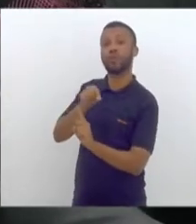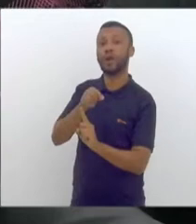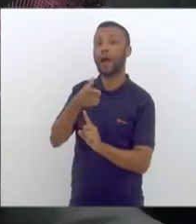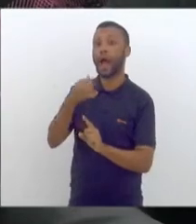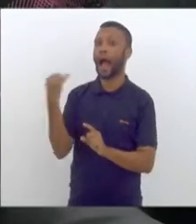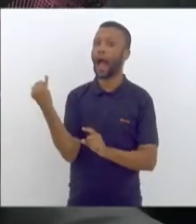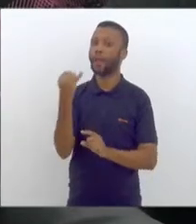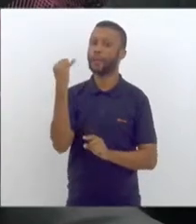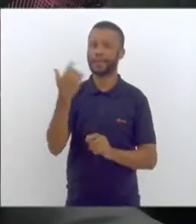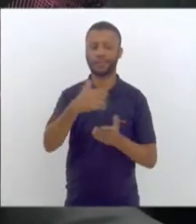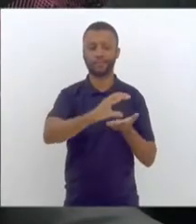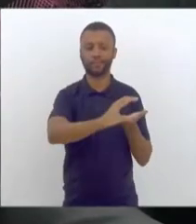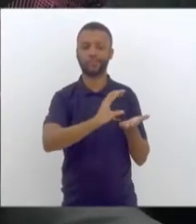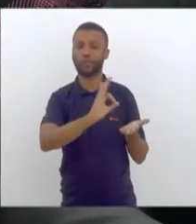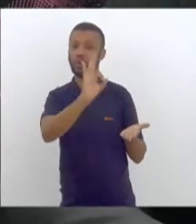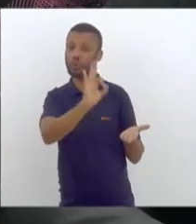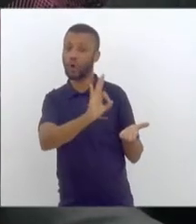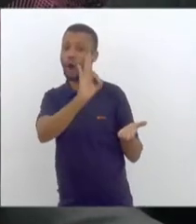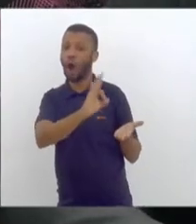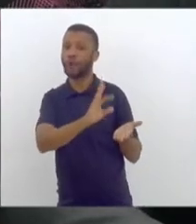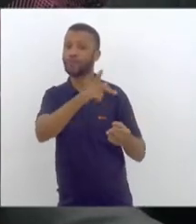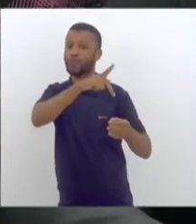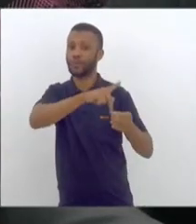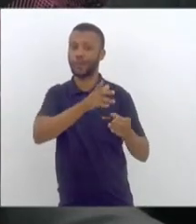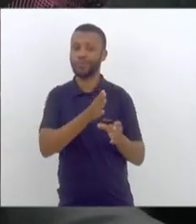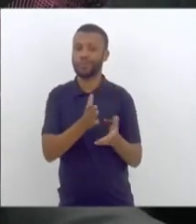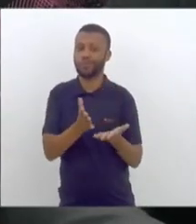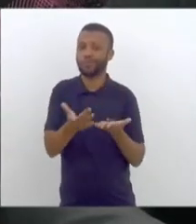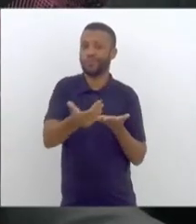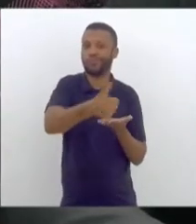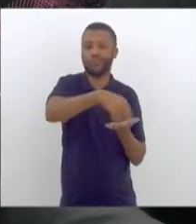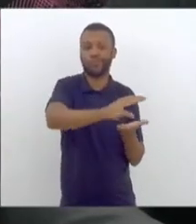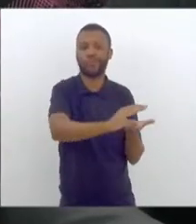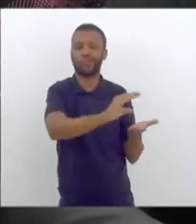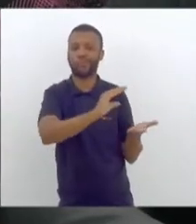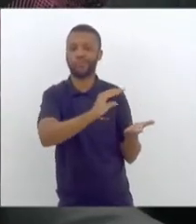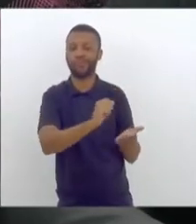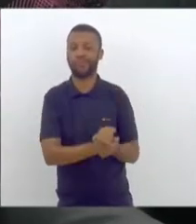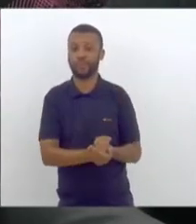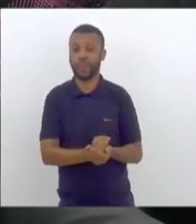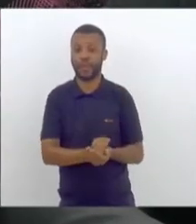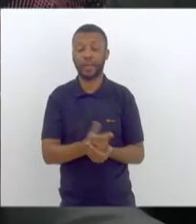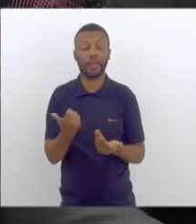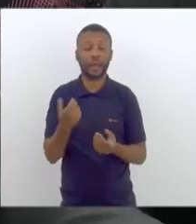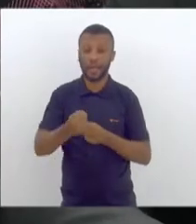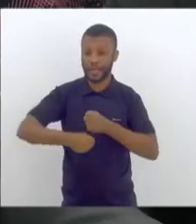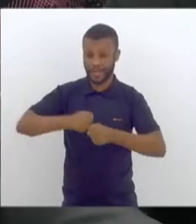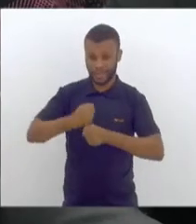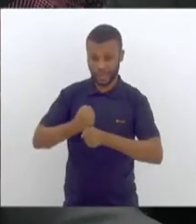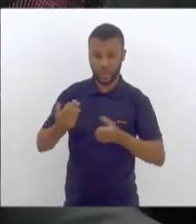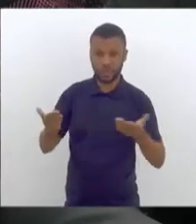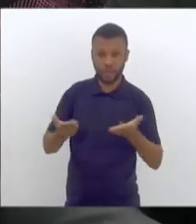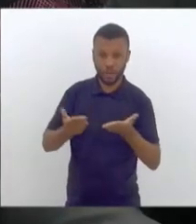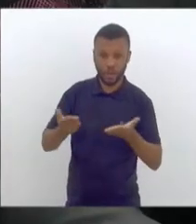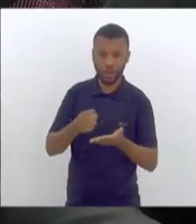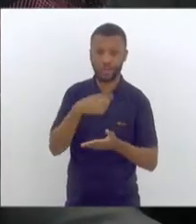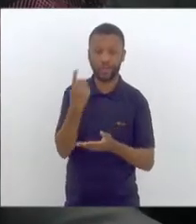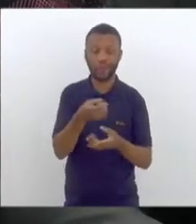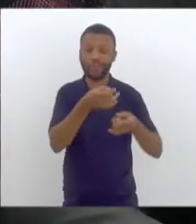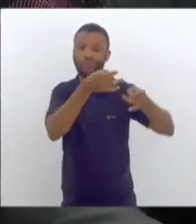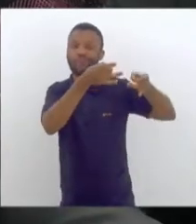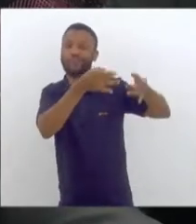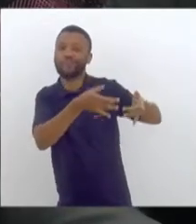tem compensado isso mesmo que deixamos de ter nesse ano especificamente né Muito